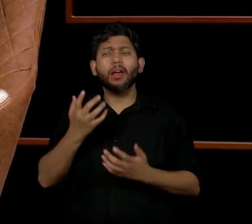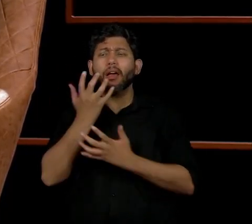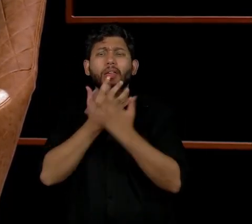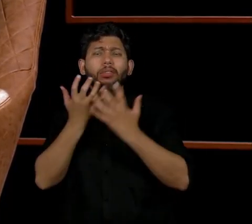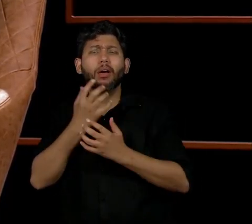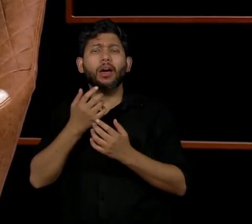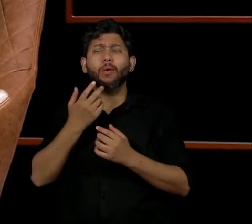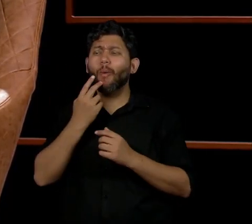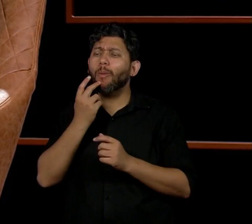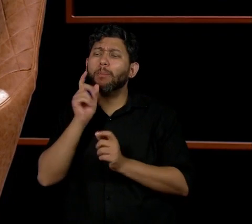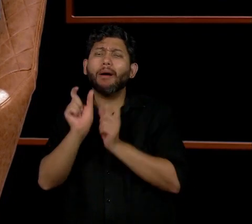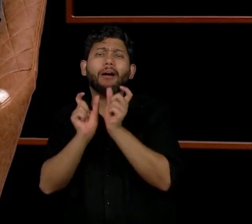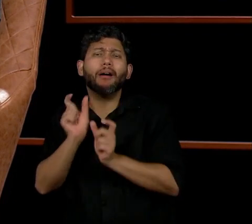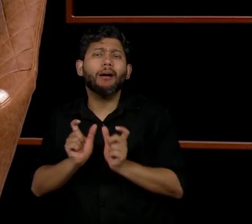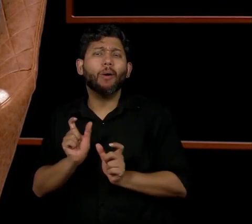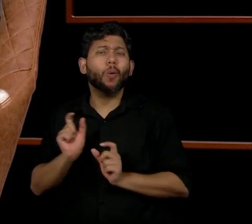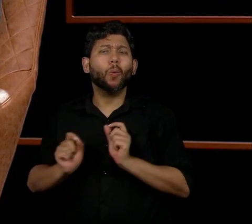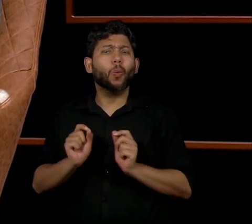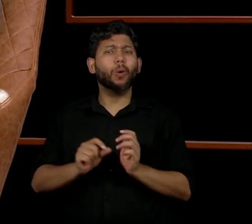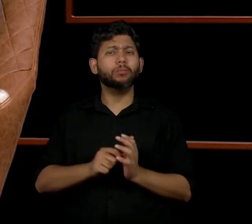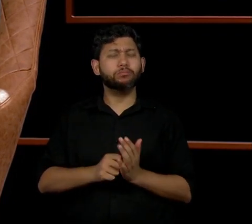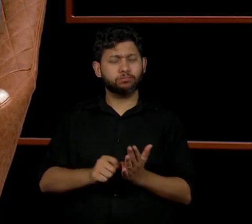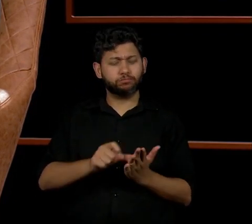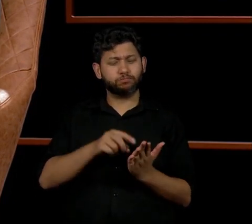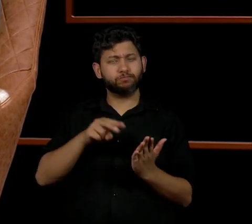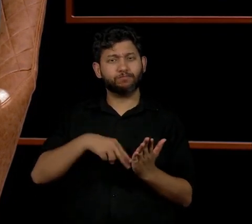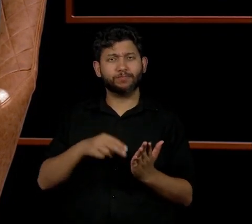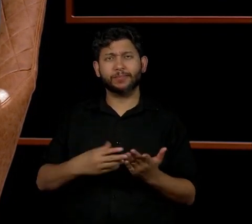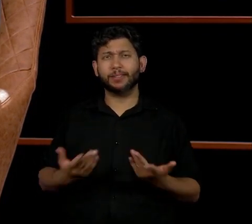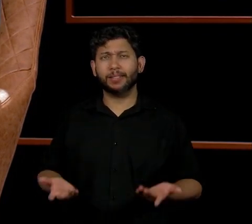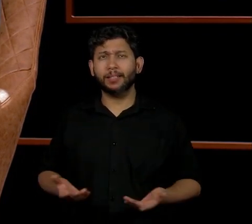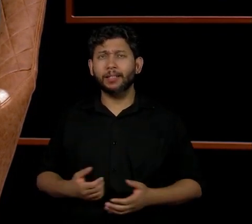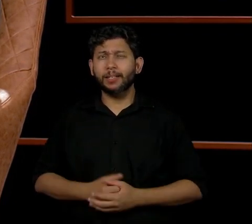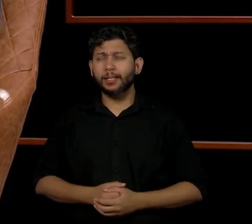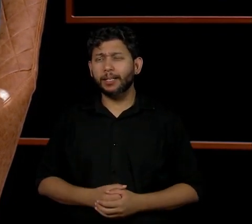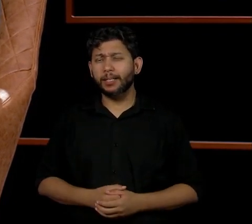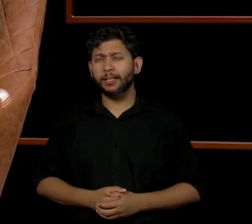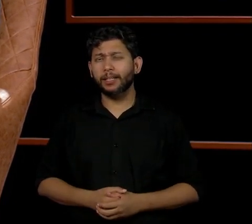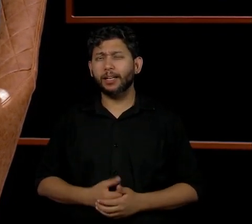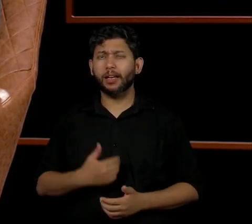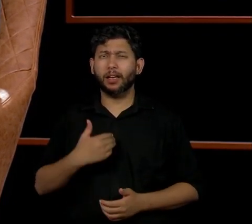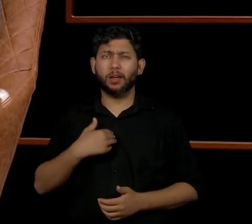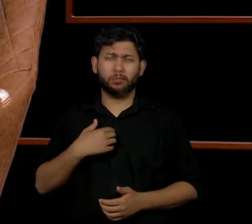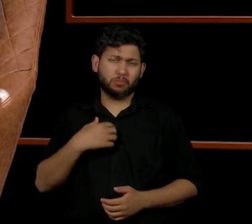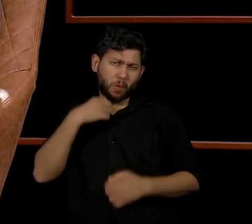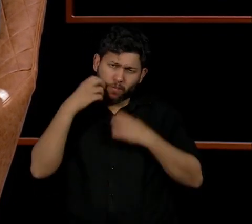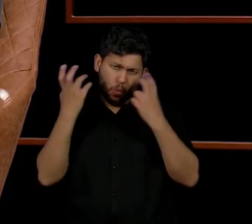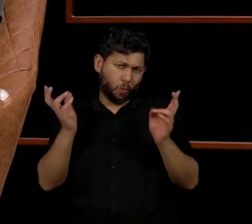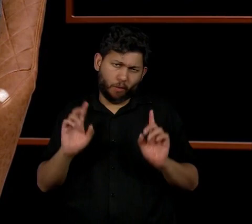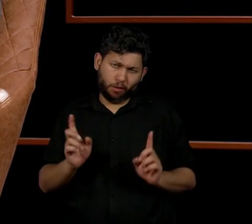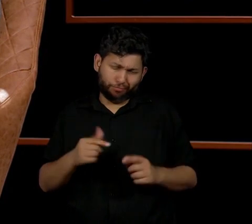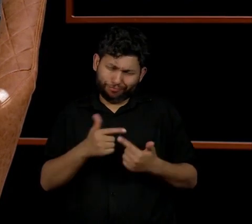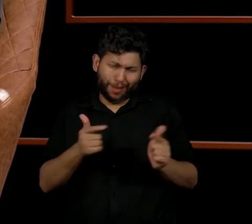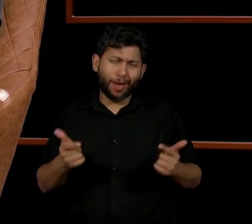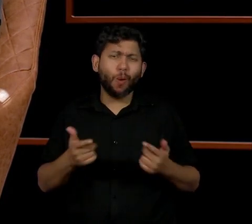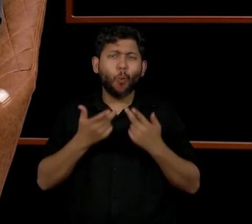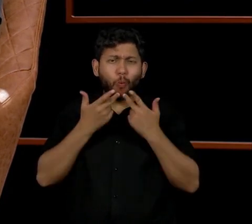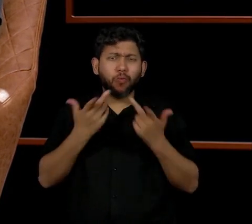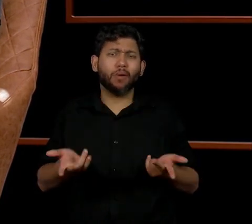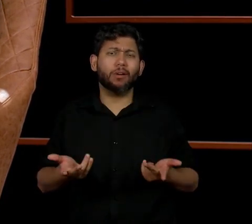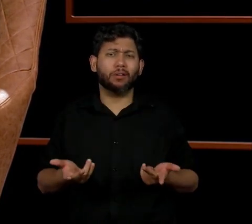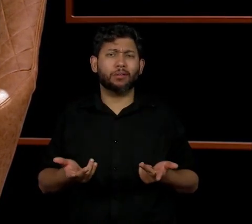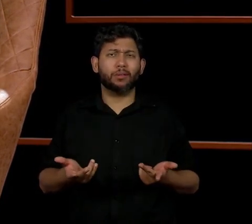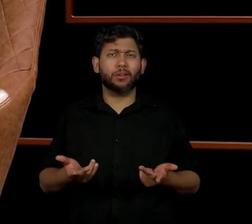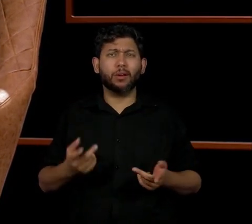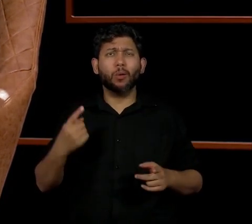cantando. Aí, não teve jeito, né? E eu não tenho vergonha nenhuma de dizer que